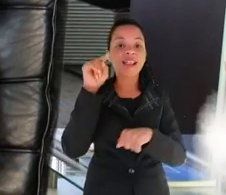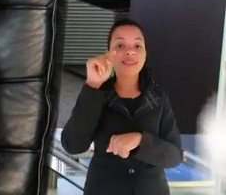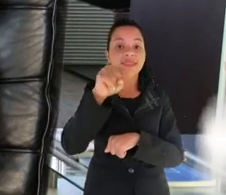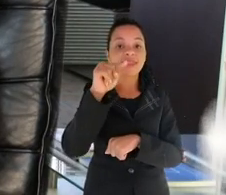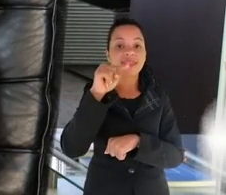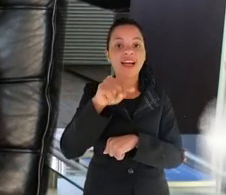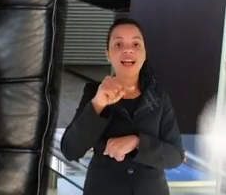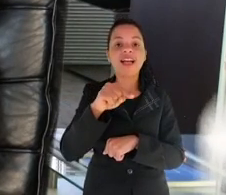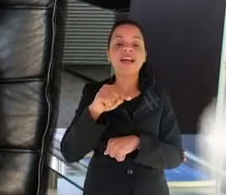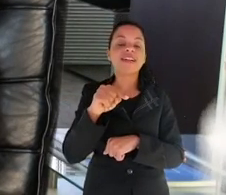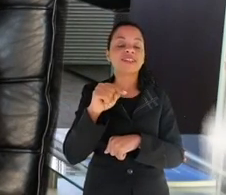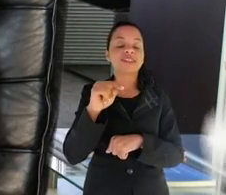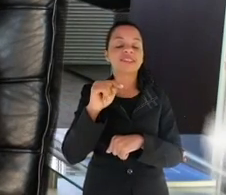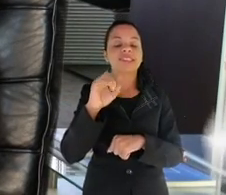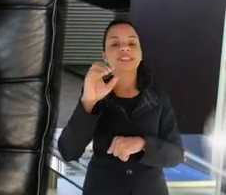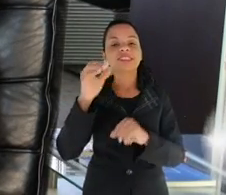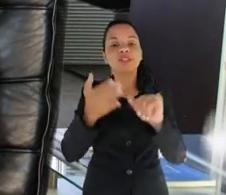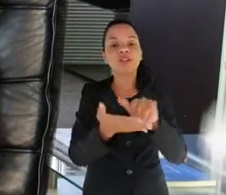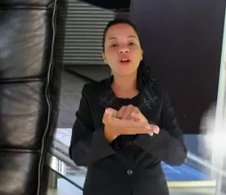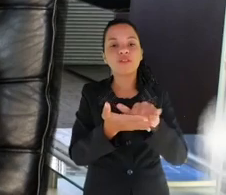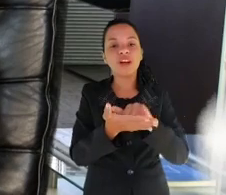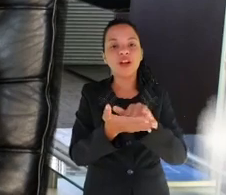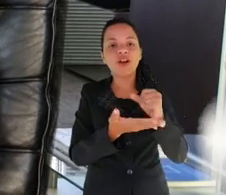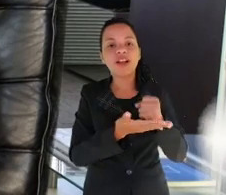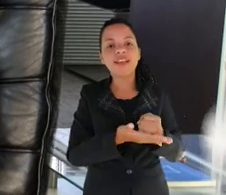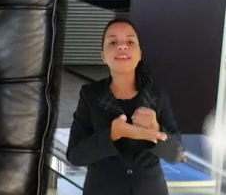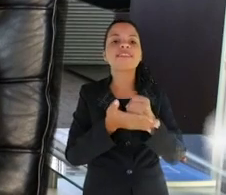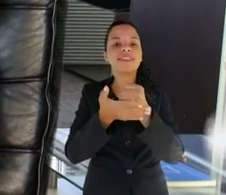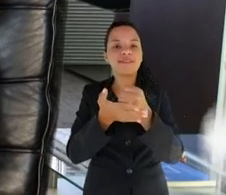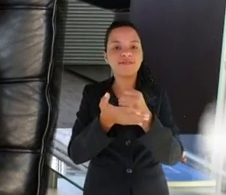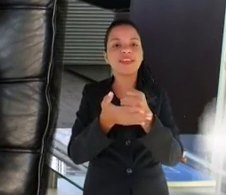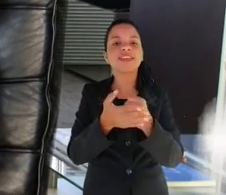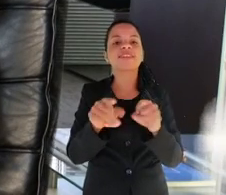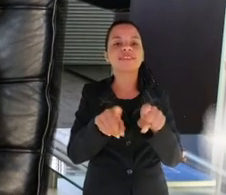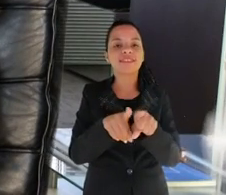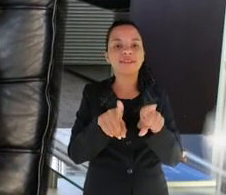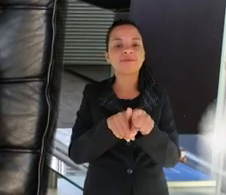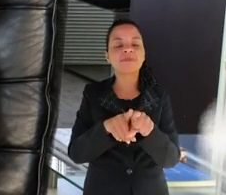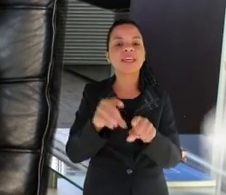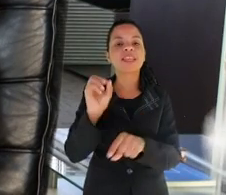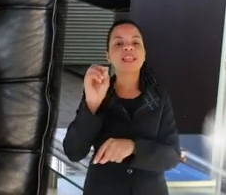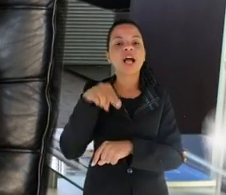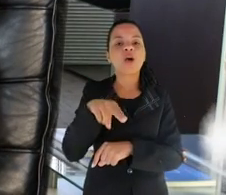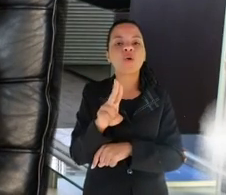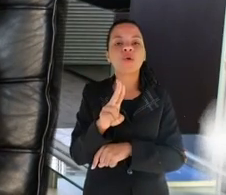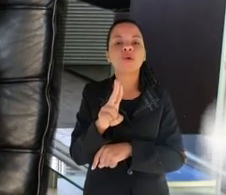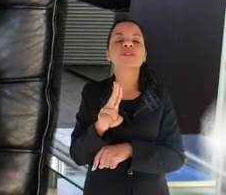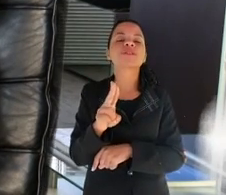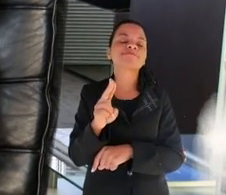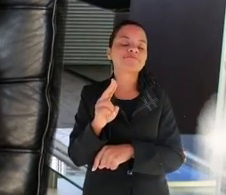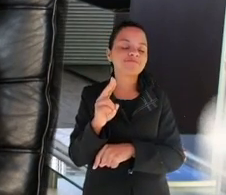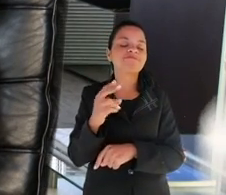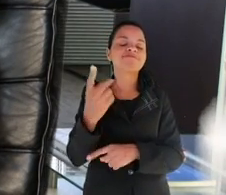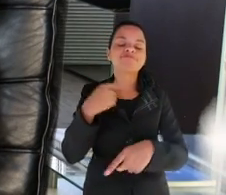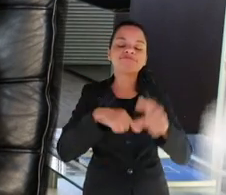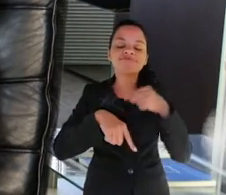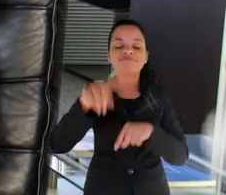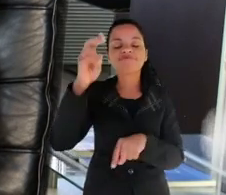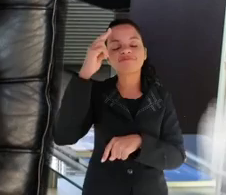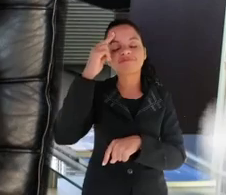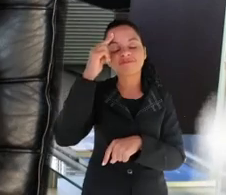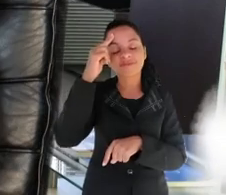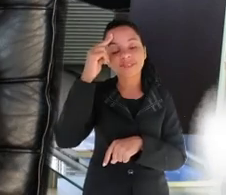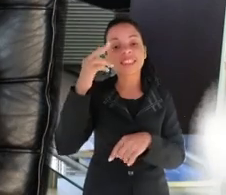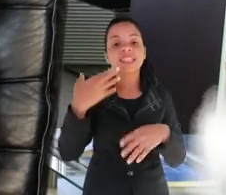à ONU também, realizando meu grande sonho. Então, os prêmios são muito importantes na vida